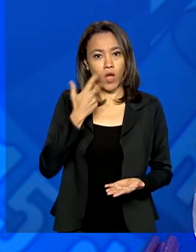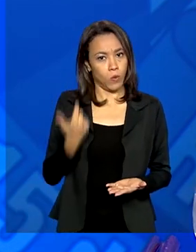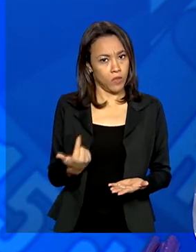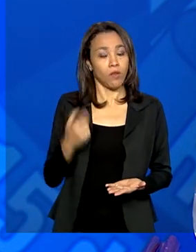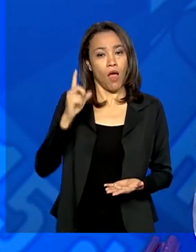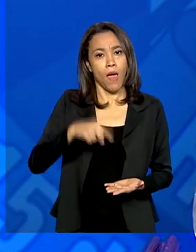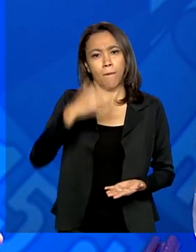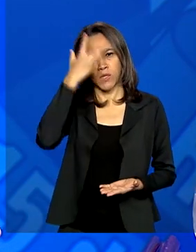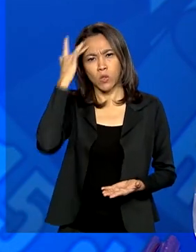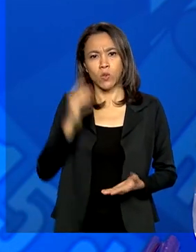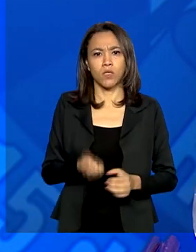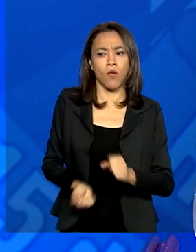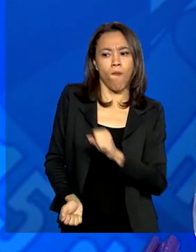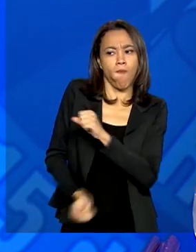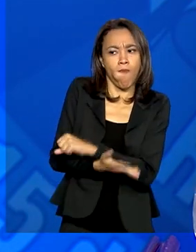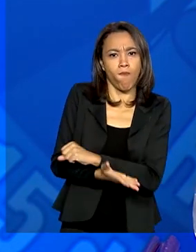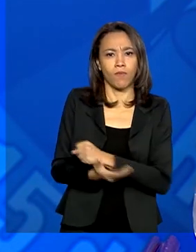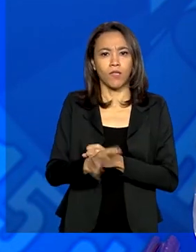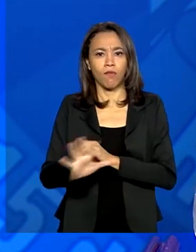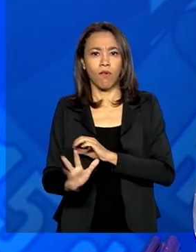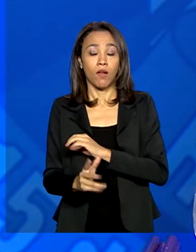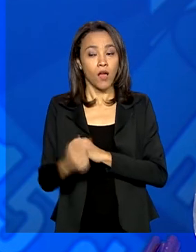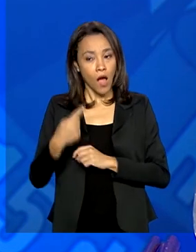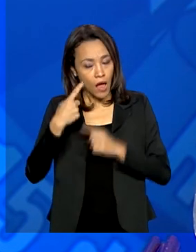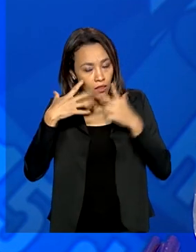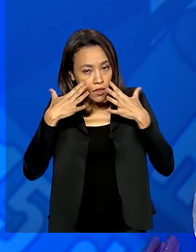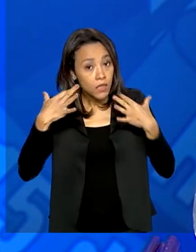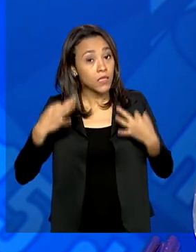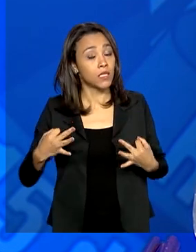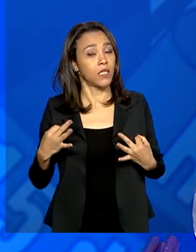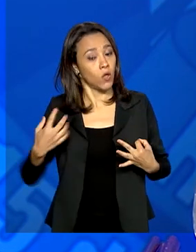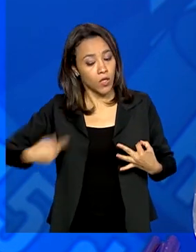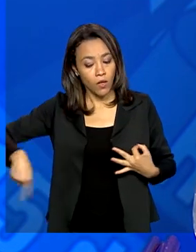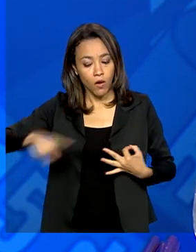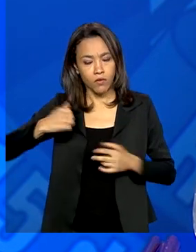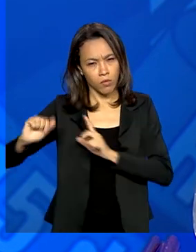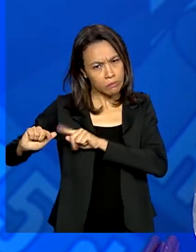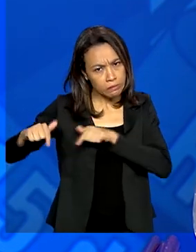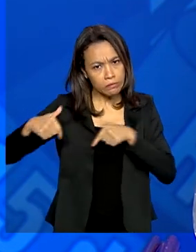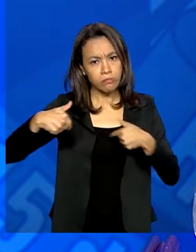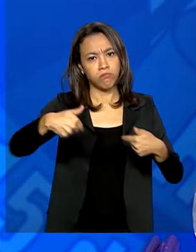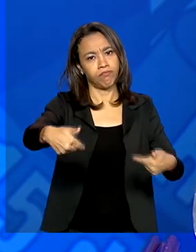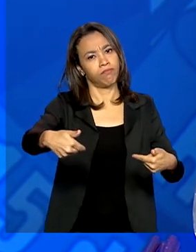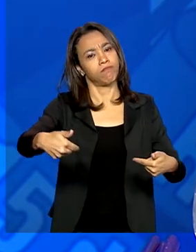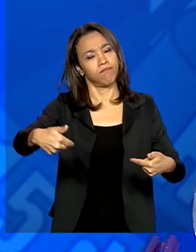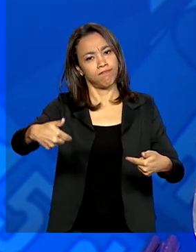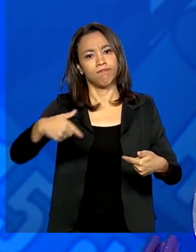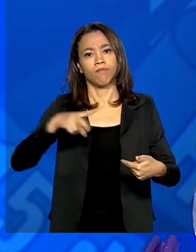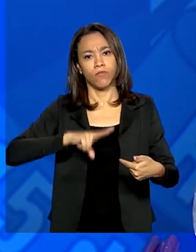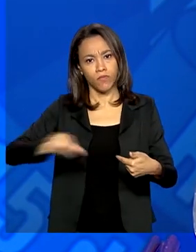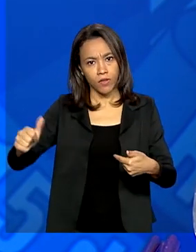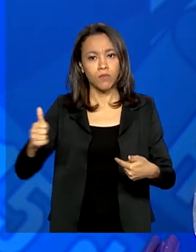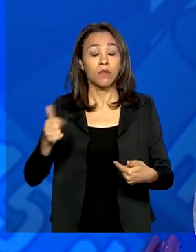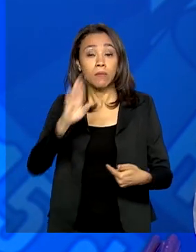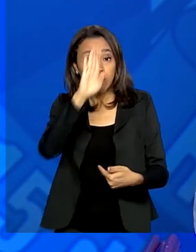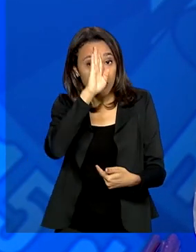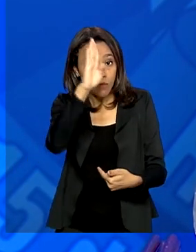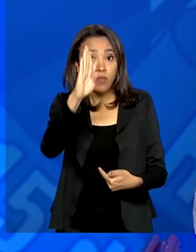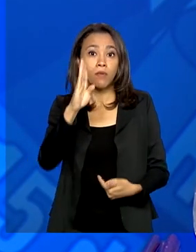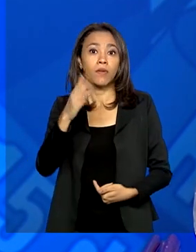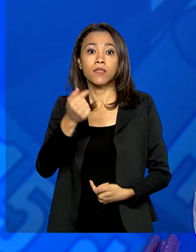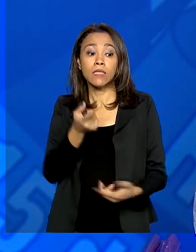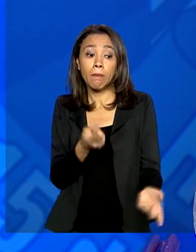corruptos que estejam a posse abram o olho, porque nós vamos ter uma atuação implacável, principalmente nessa